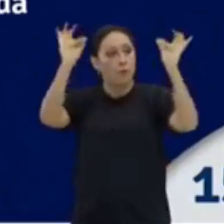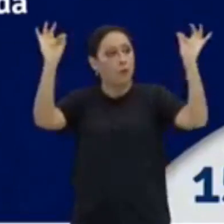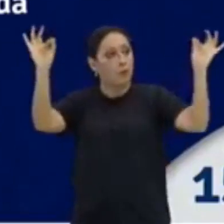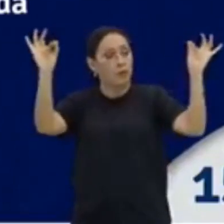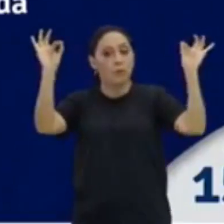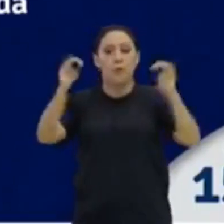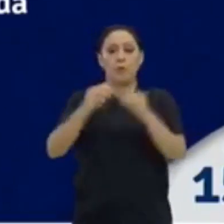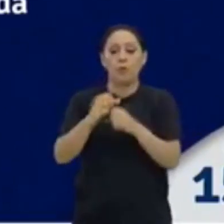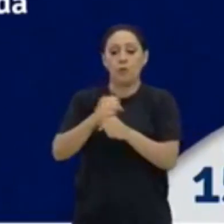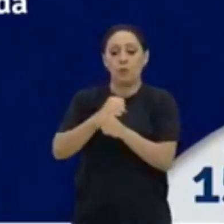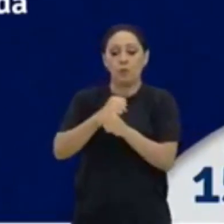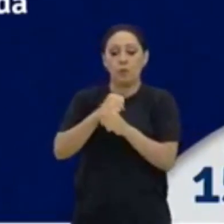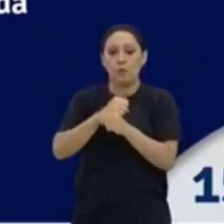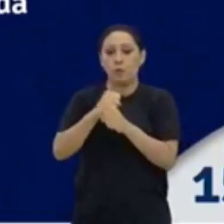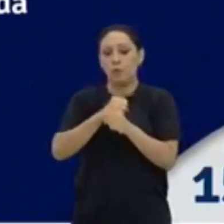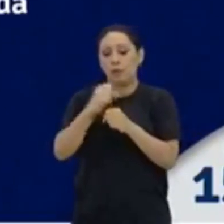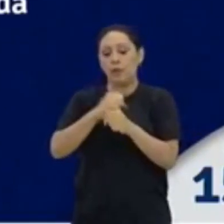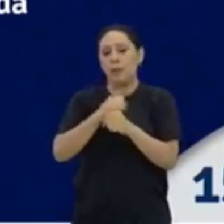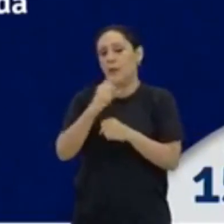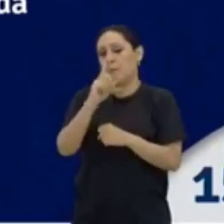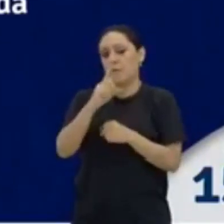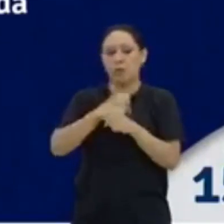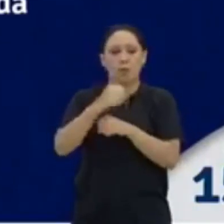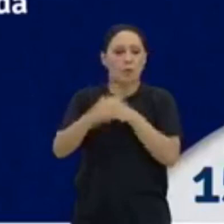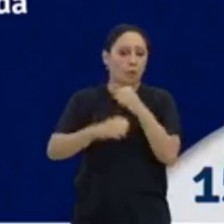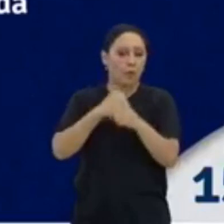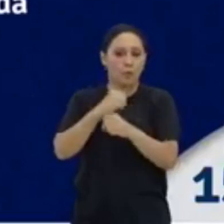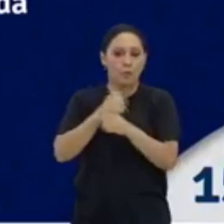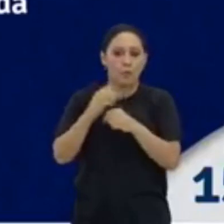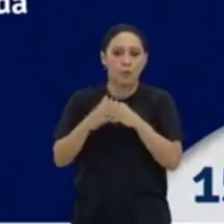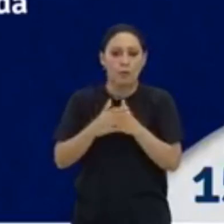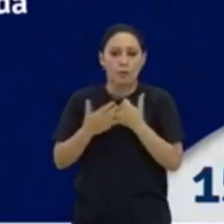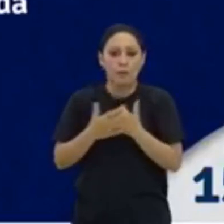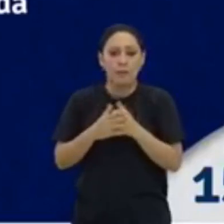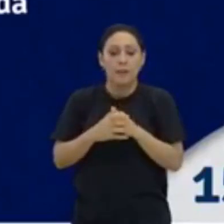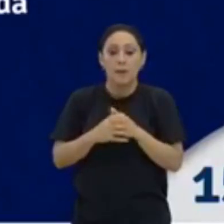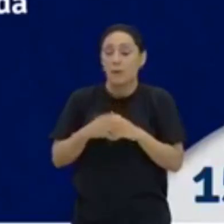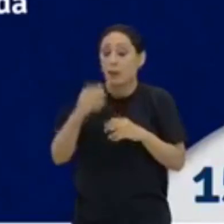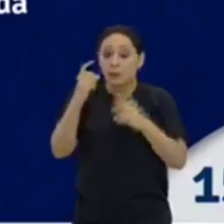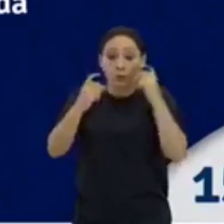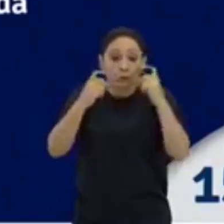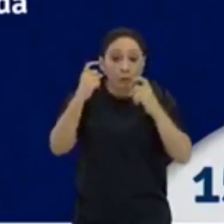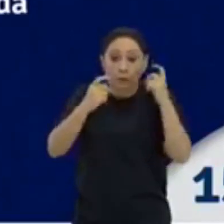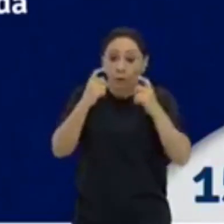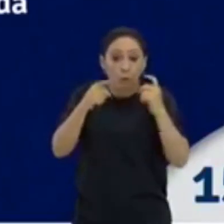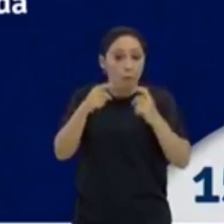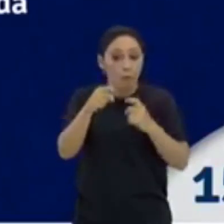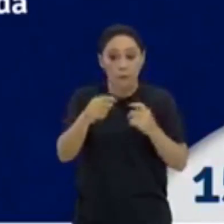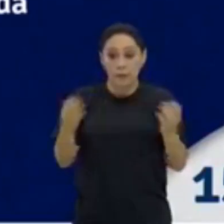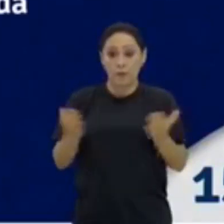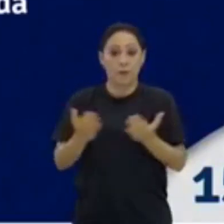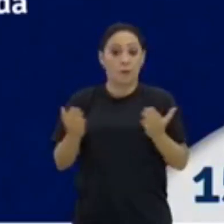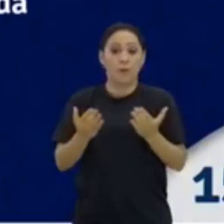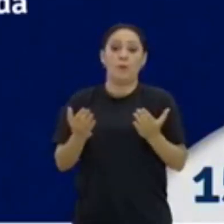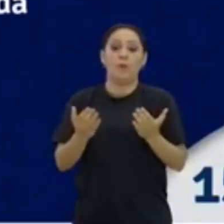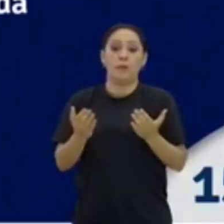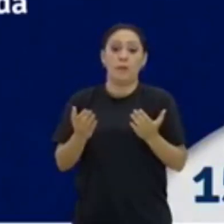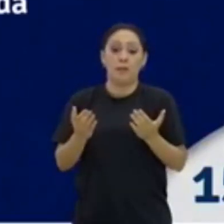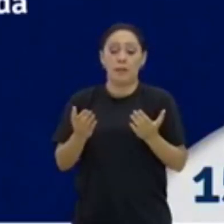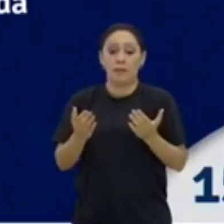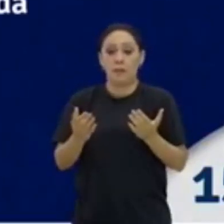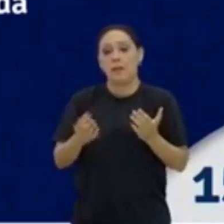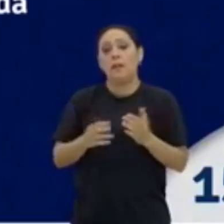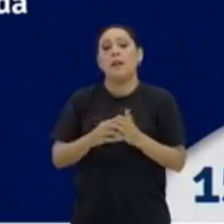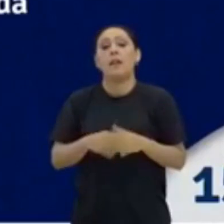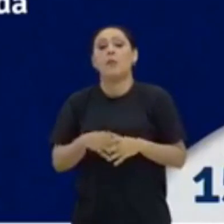tempo de um ano. A luz que seria 3 vezes 10, oitava metros por segundo. A gente não te preocupa com isso agora. Mas aí a questão é,